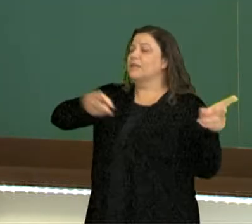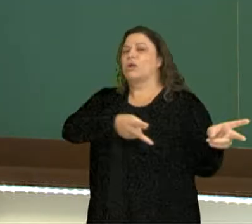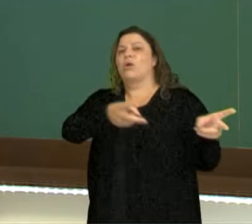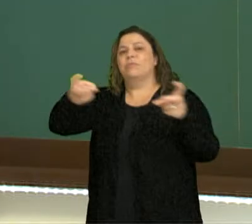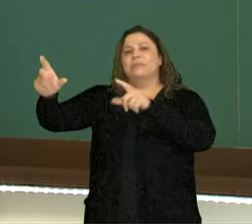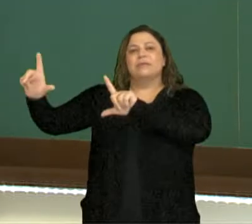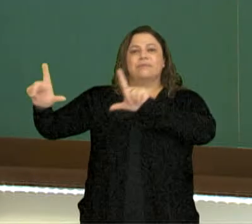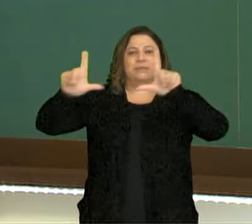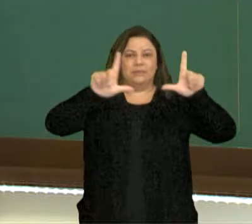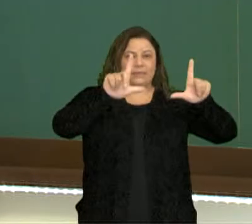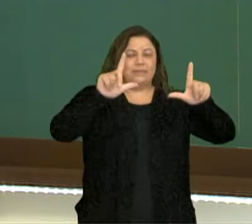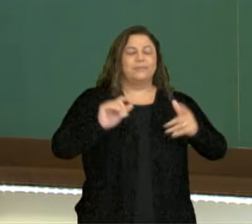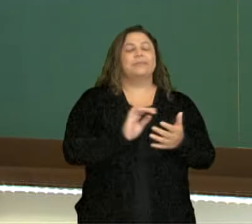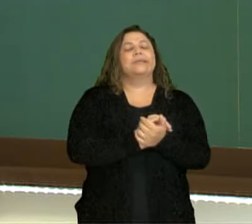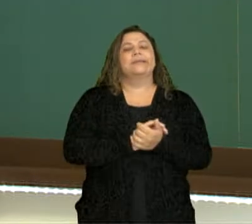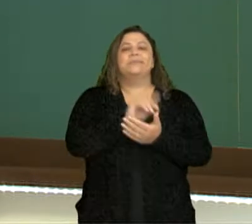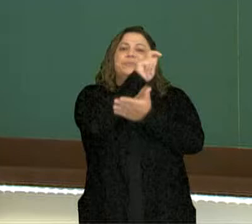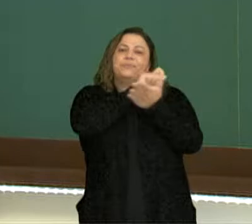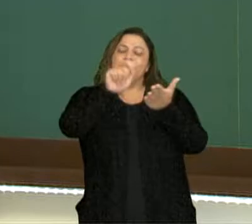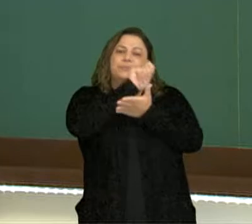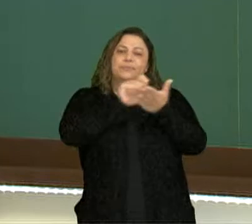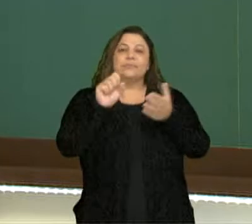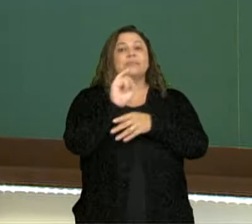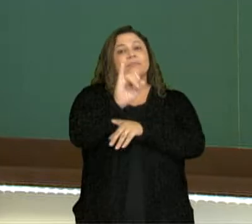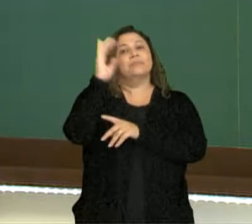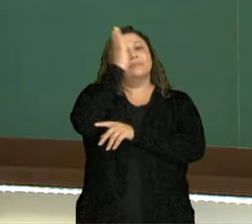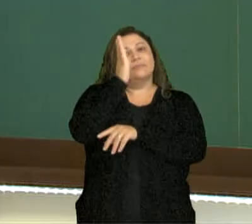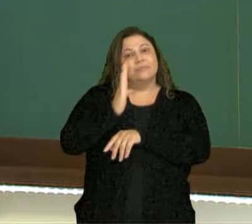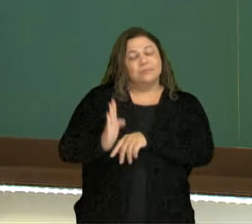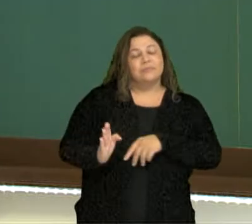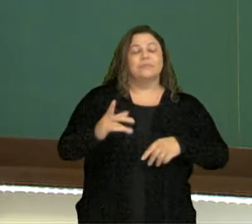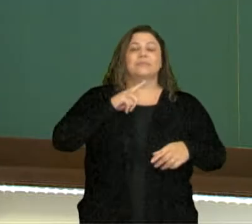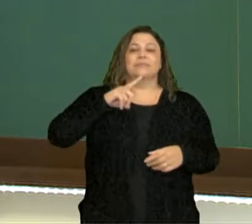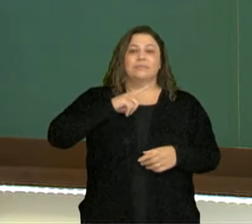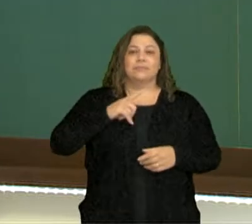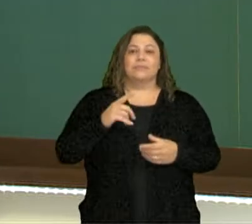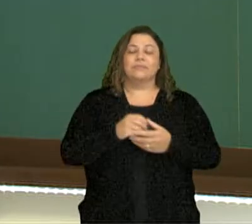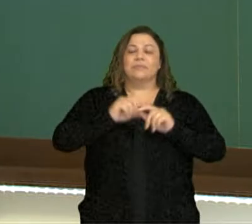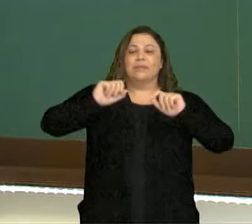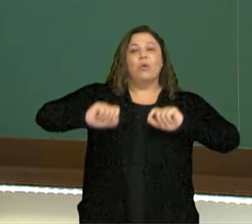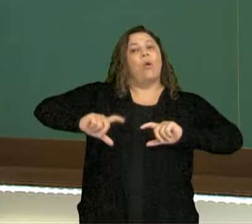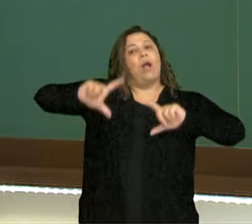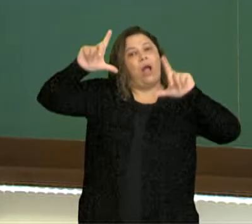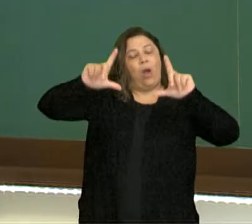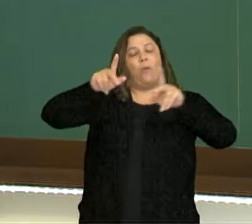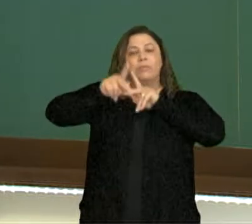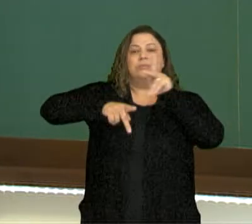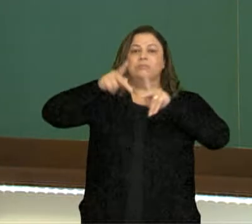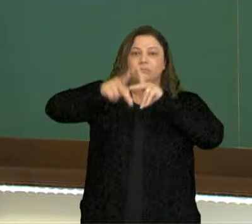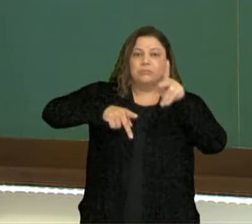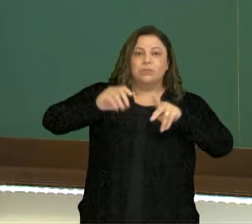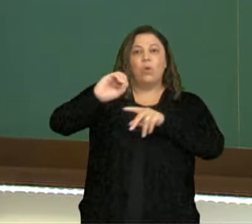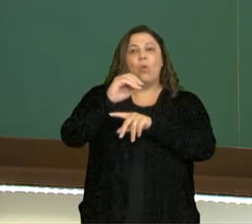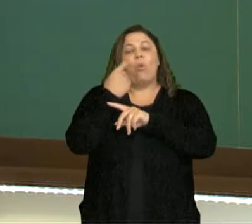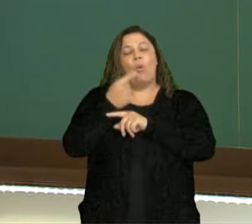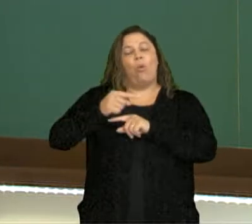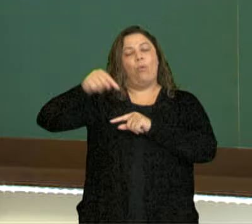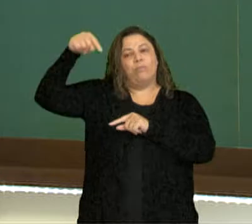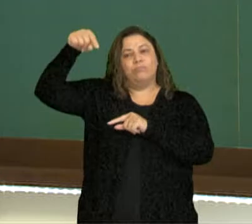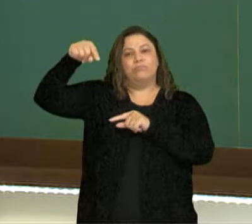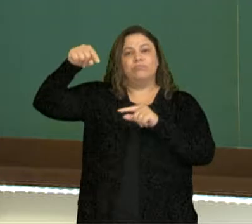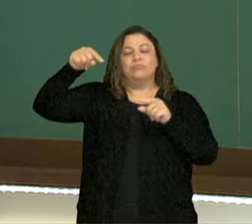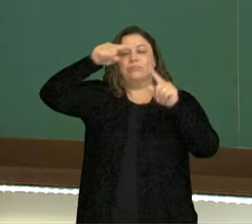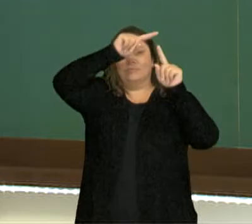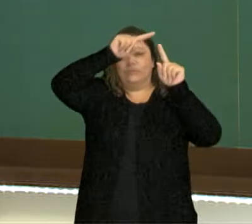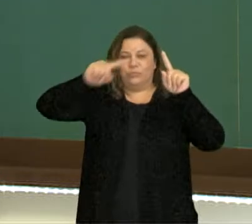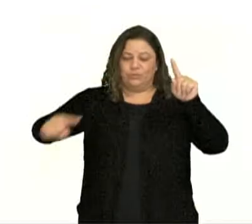tabela ao lado e escreva se o Brasil teve aumento populacional ou queda de natalidade